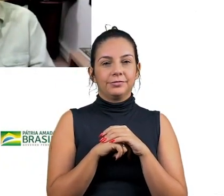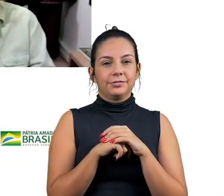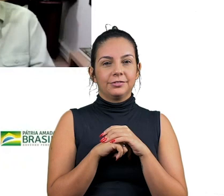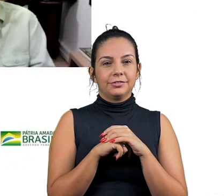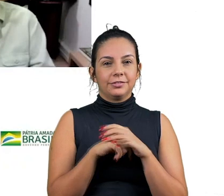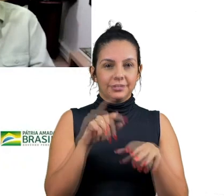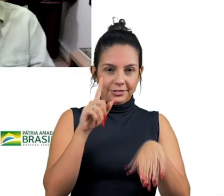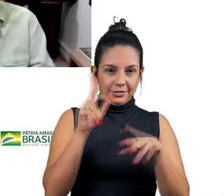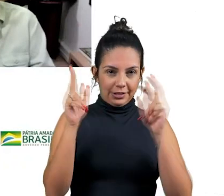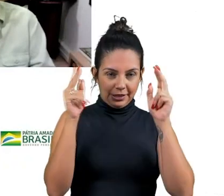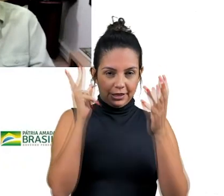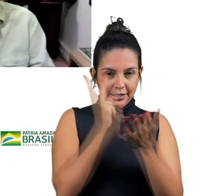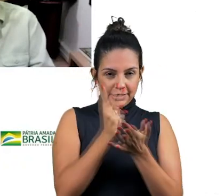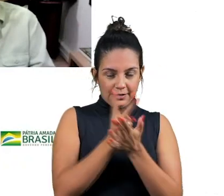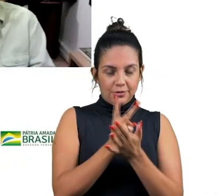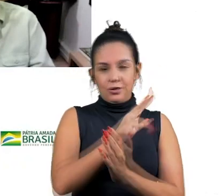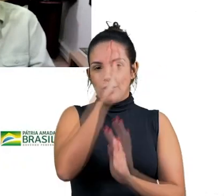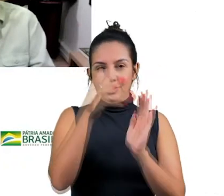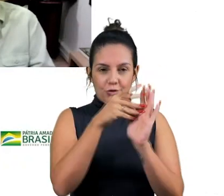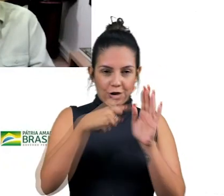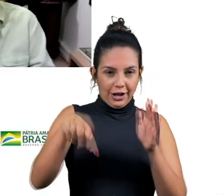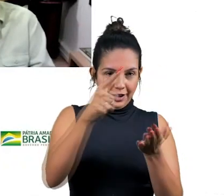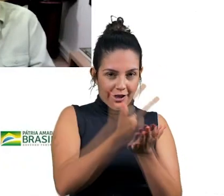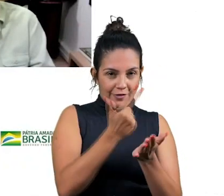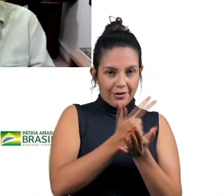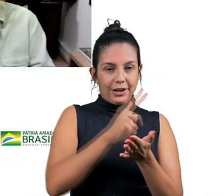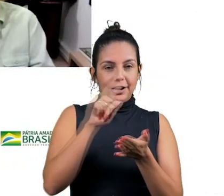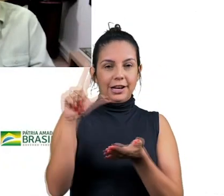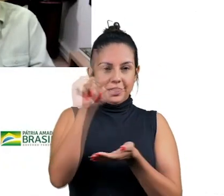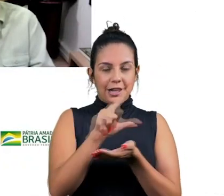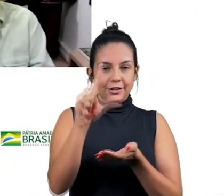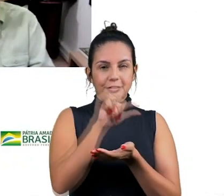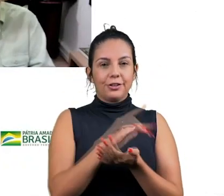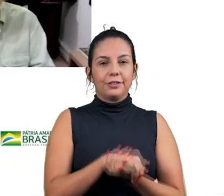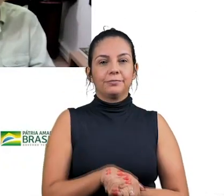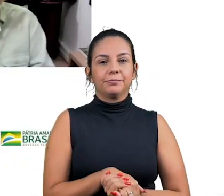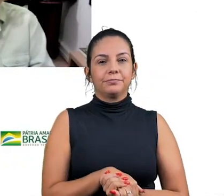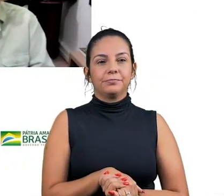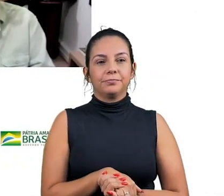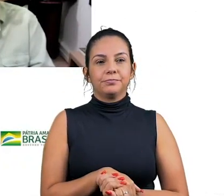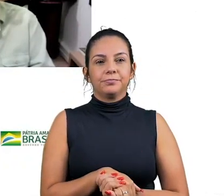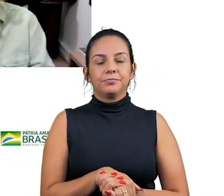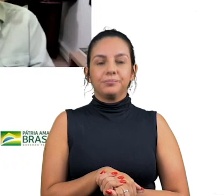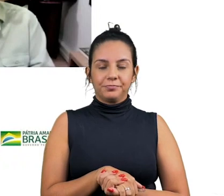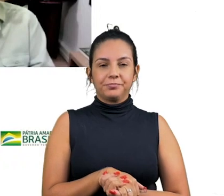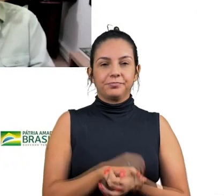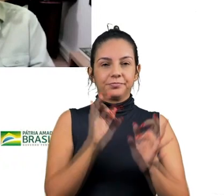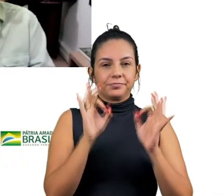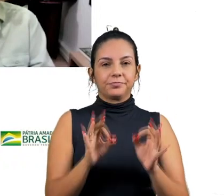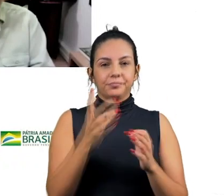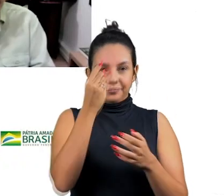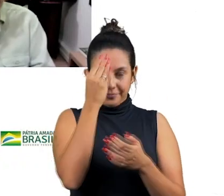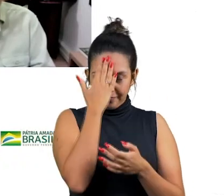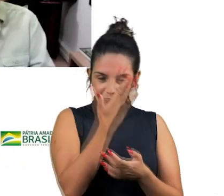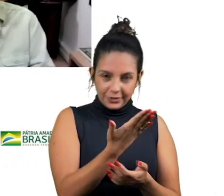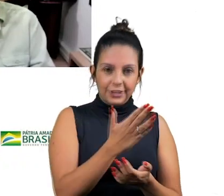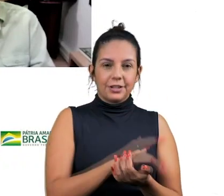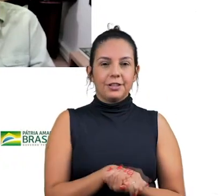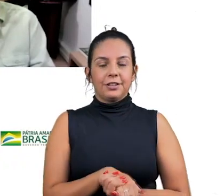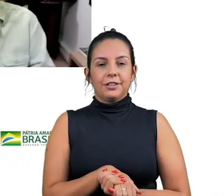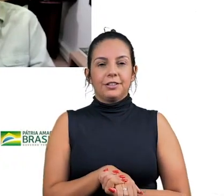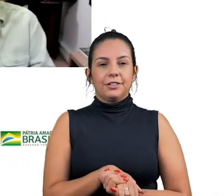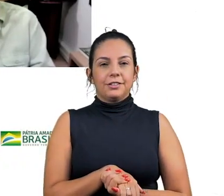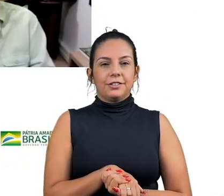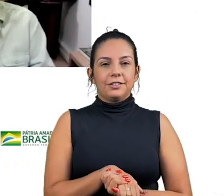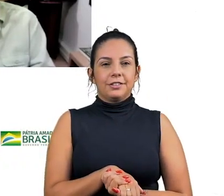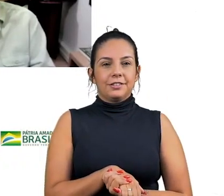o tema é sempre em torno de livro e literatura, né? Não é? Tá certo, É certo. isso. Muitíssimo obrigado, viu? E